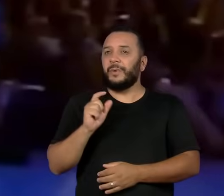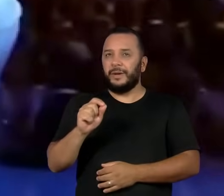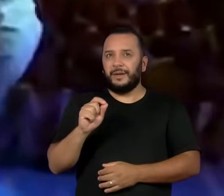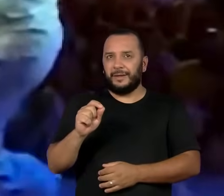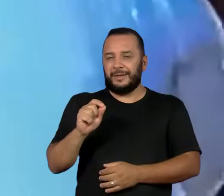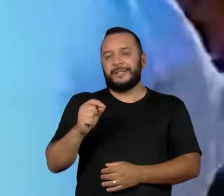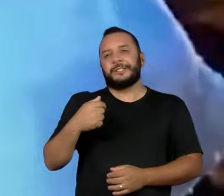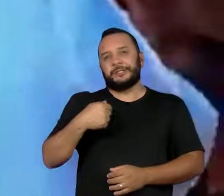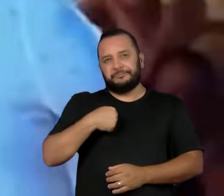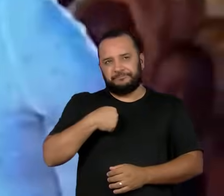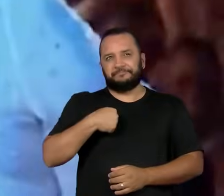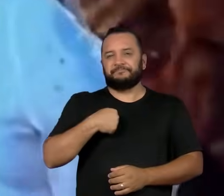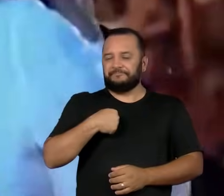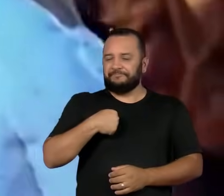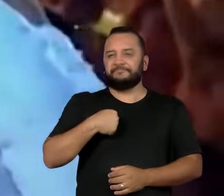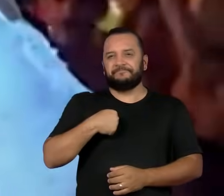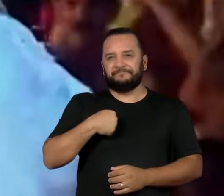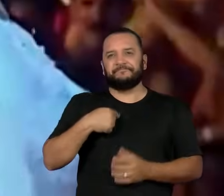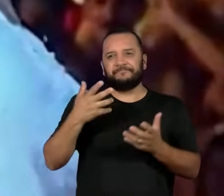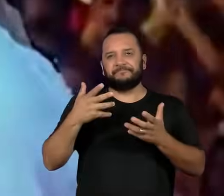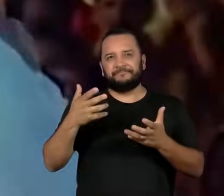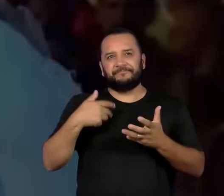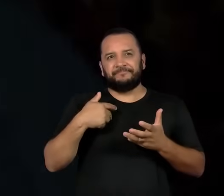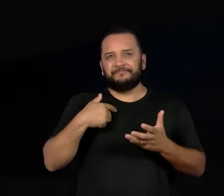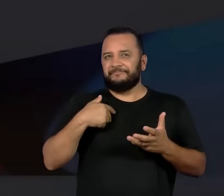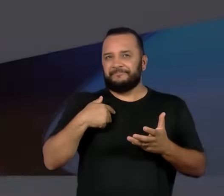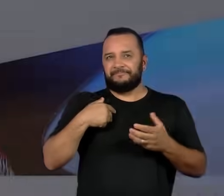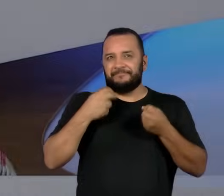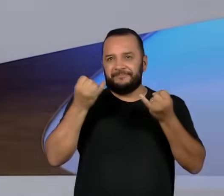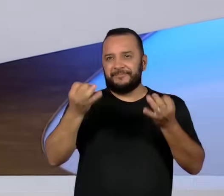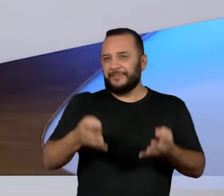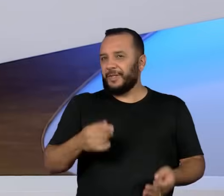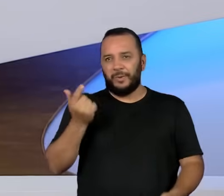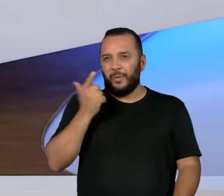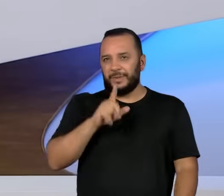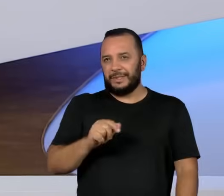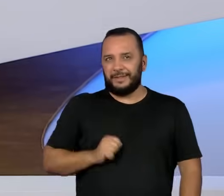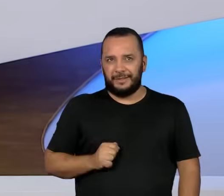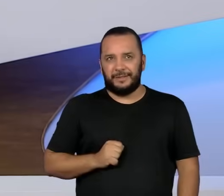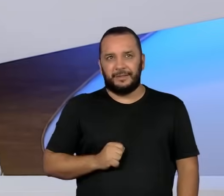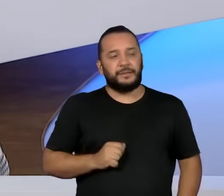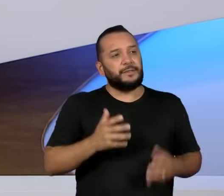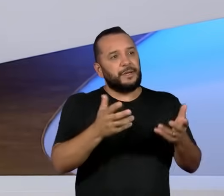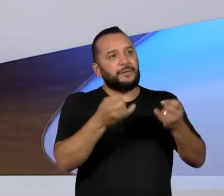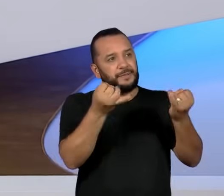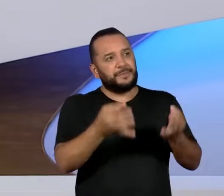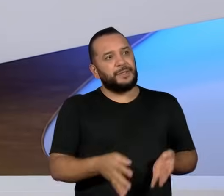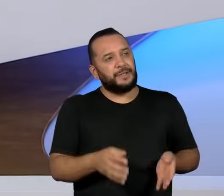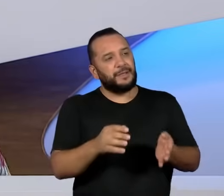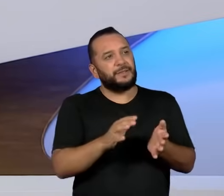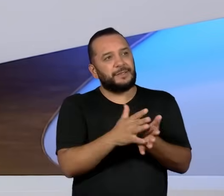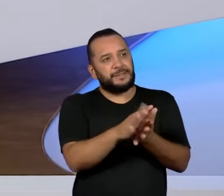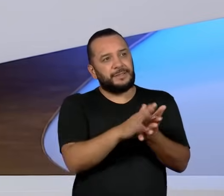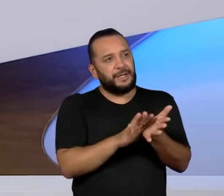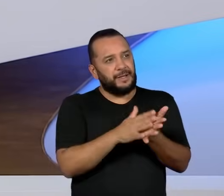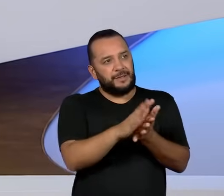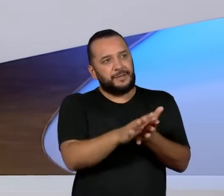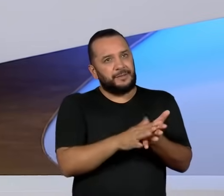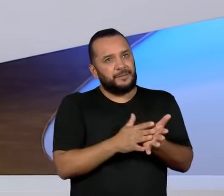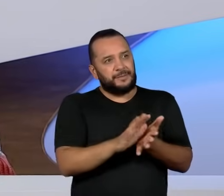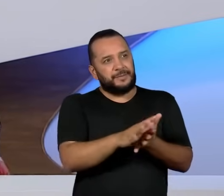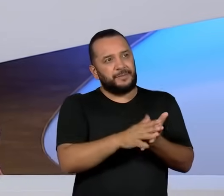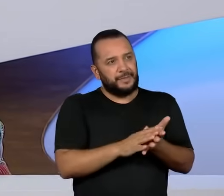pergunta que eu ansiava por falar e não conseguia. E eu queria que você falasse do samba, nesse lugar